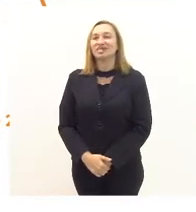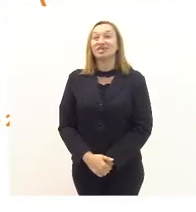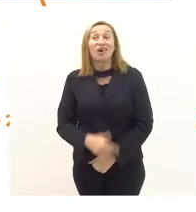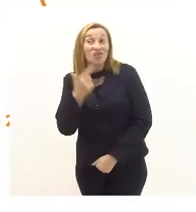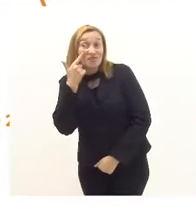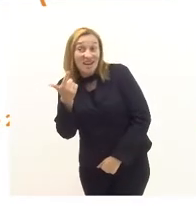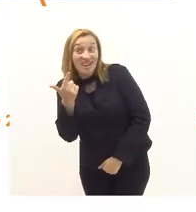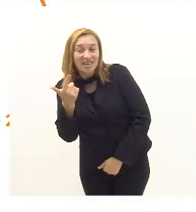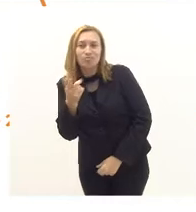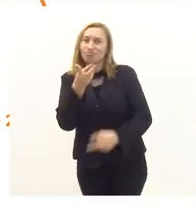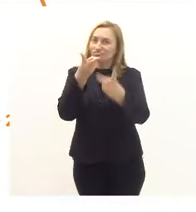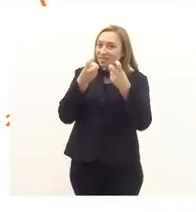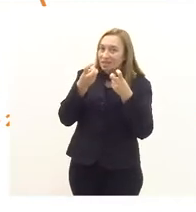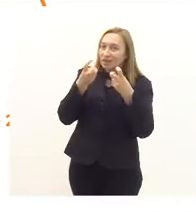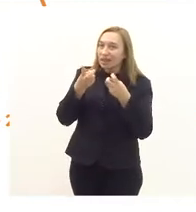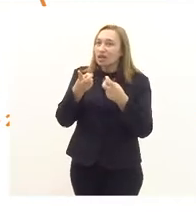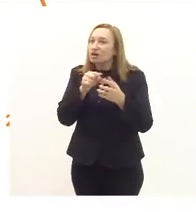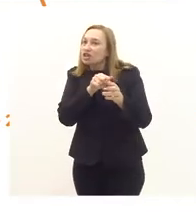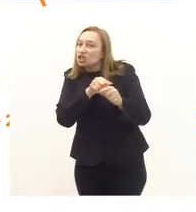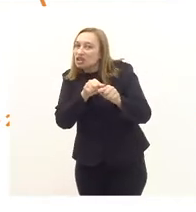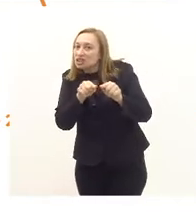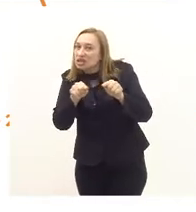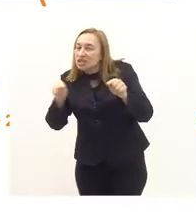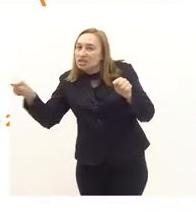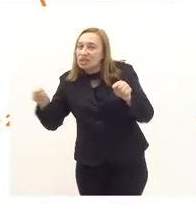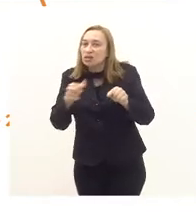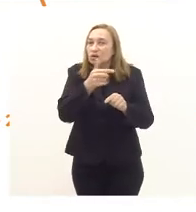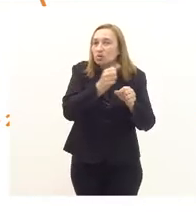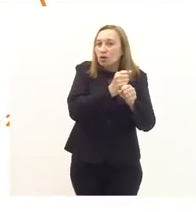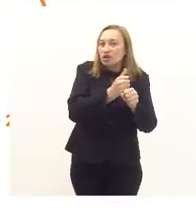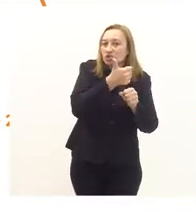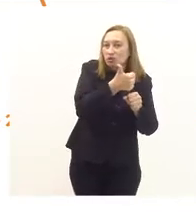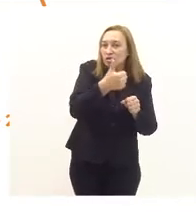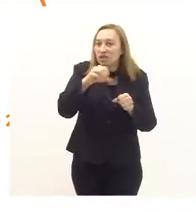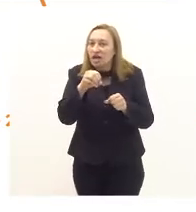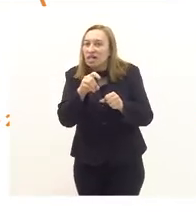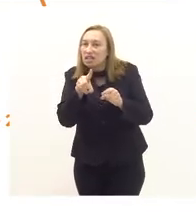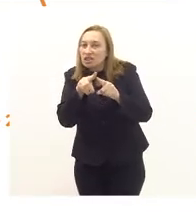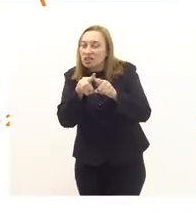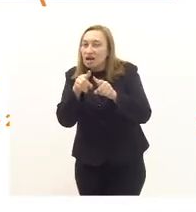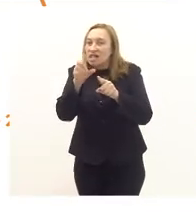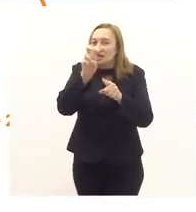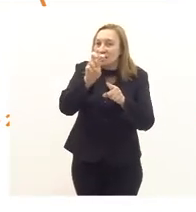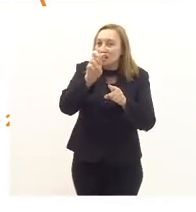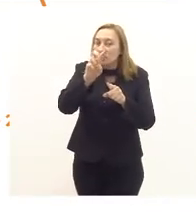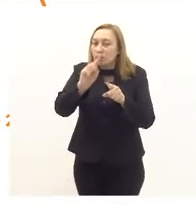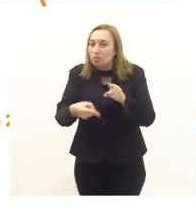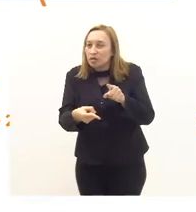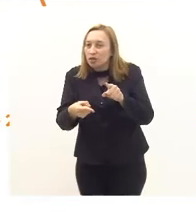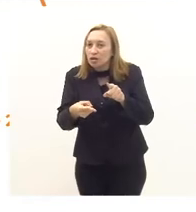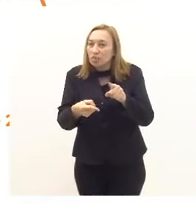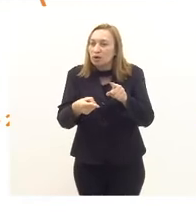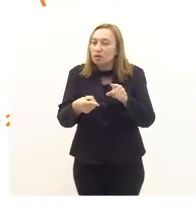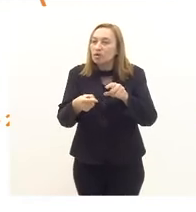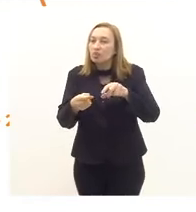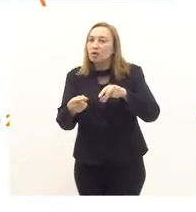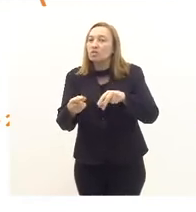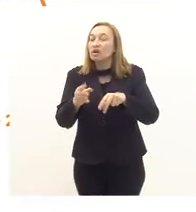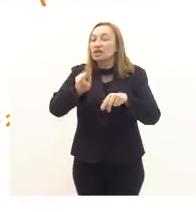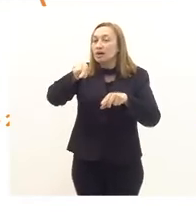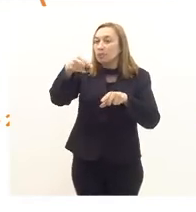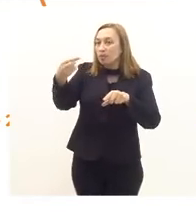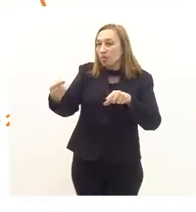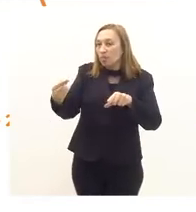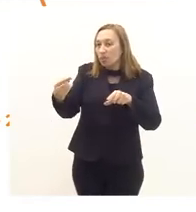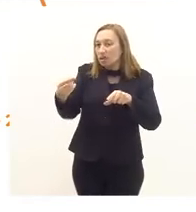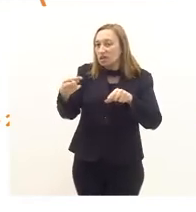Olha, se vocês perceberem, quando a gente inicia lá em 2010, né, Cláudio? A gente tem ali 5 mil atendimentos em 2011, depois ele cai,